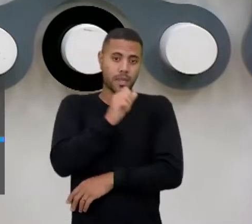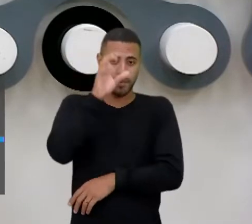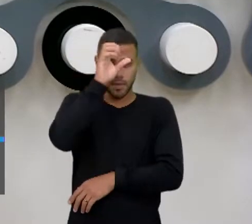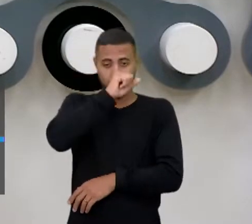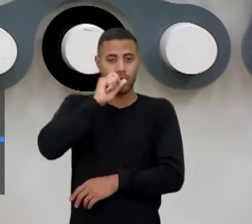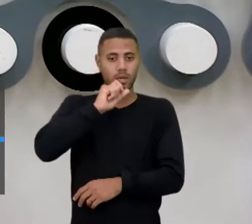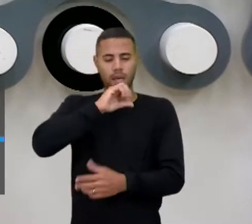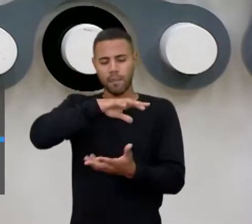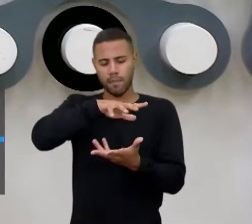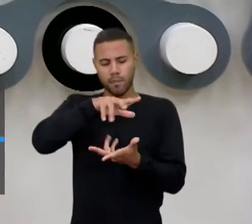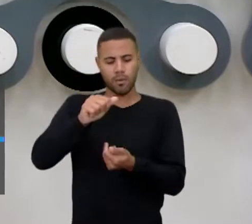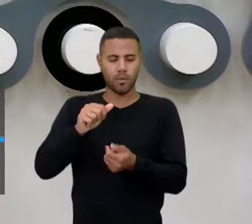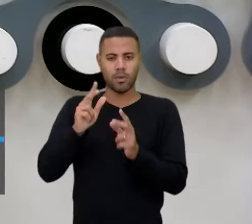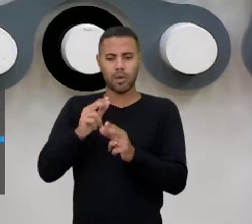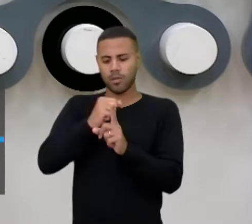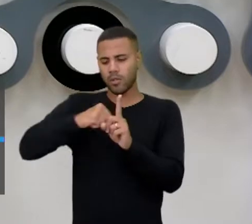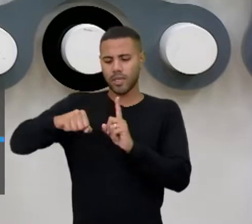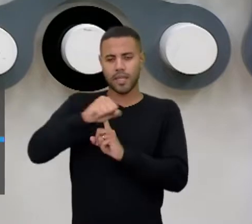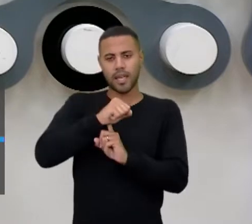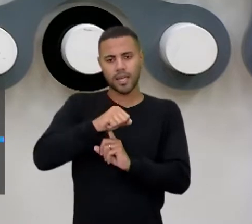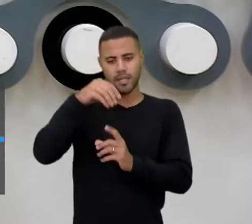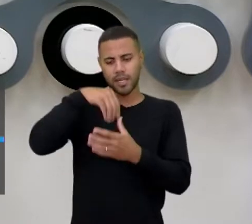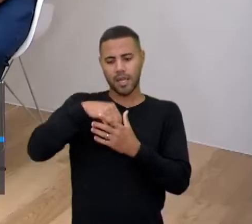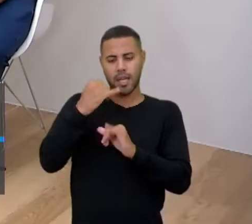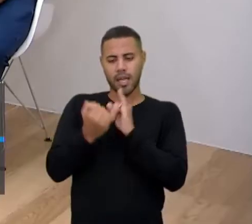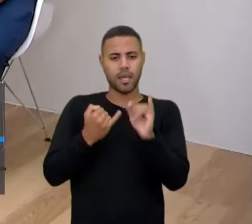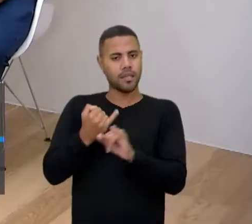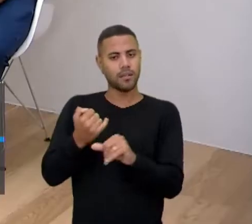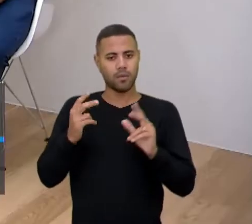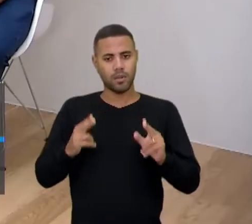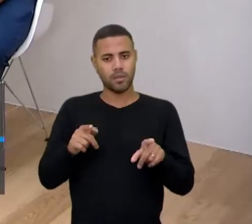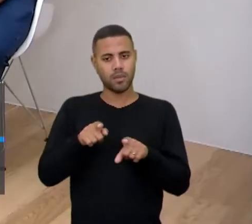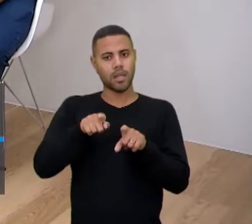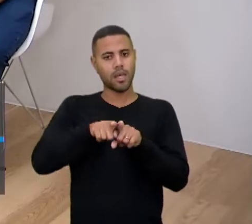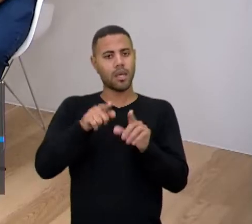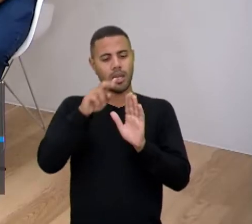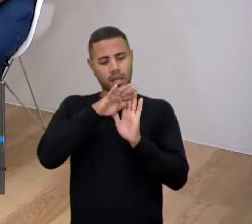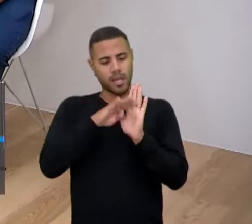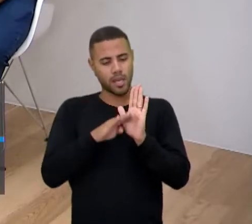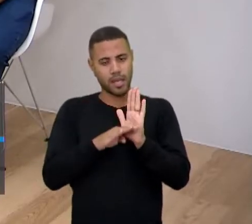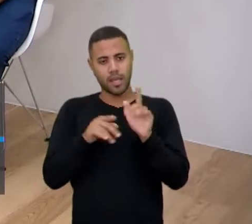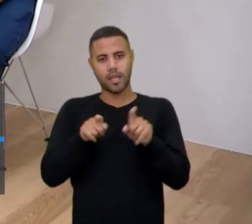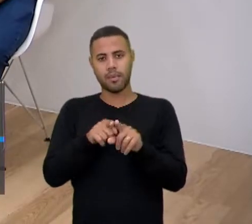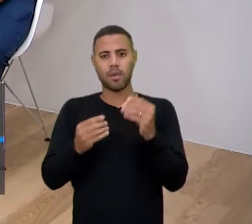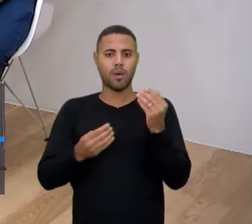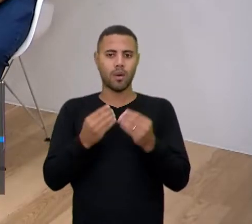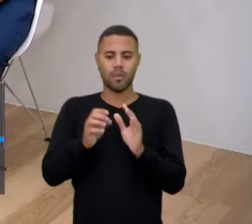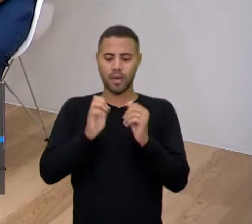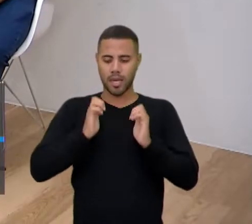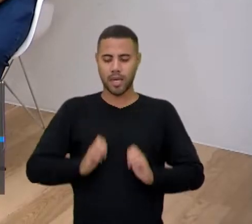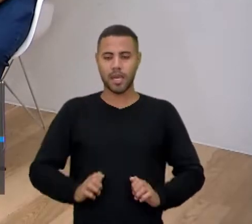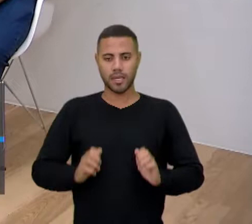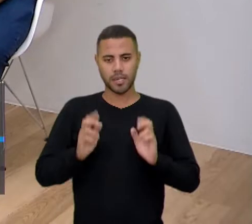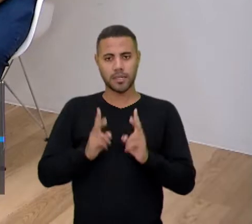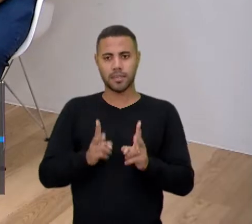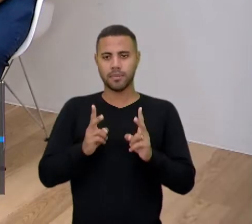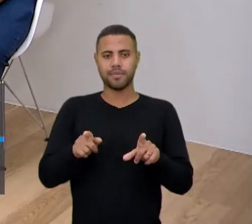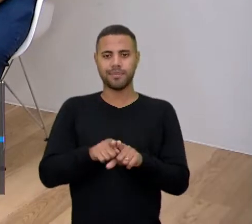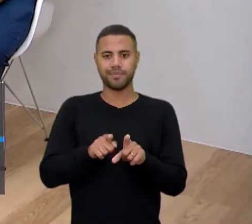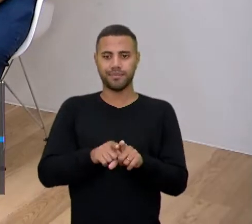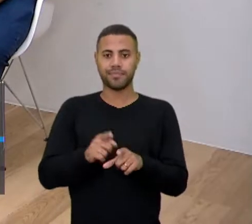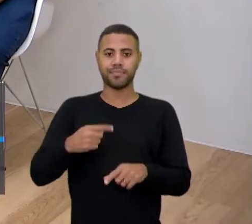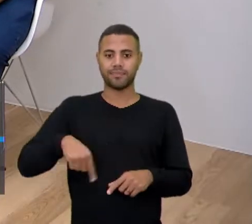mundo, existe uma relação social. Né? Então é preciso ter regras, é preciso ter modos, ética e tal, todas essas coisas, né? Tem